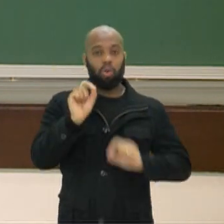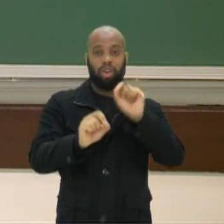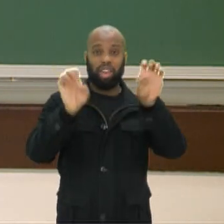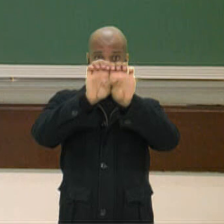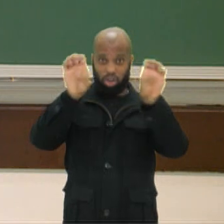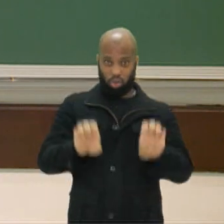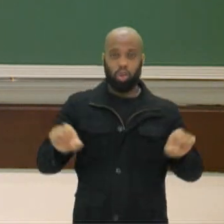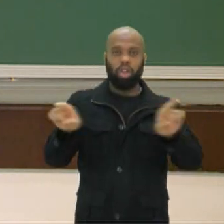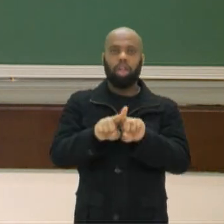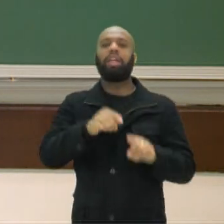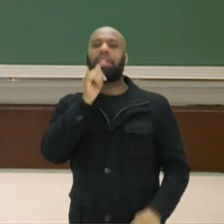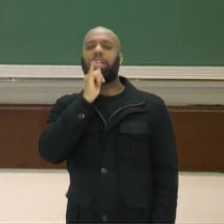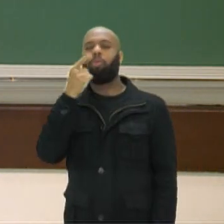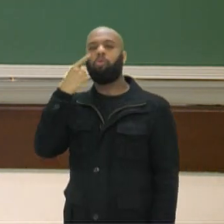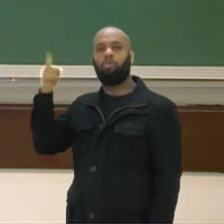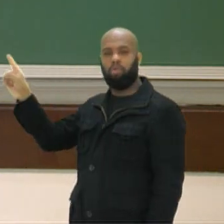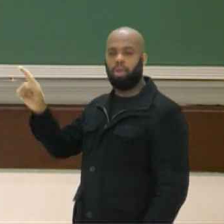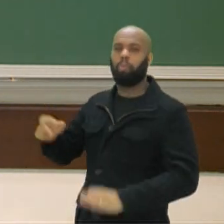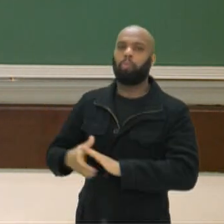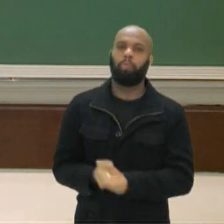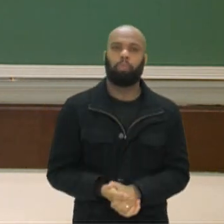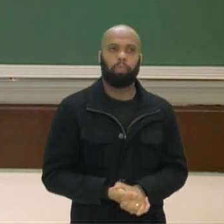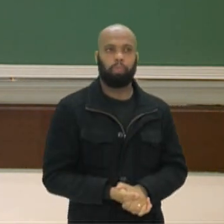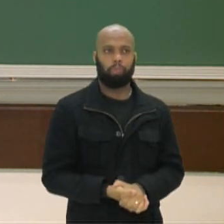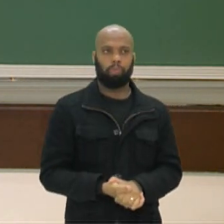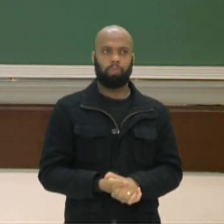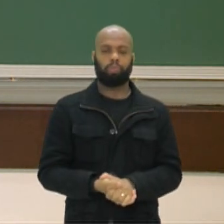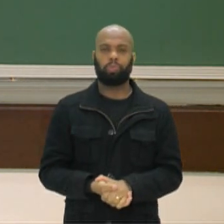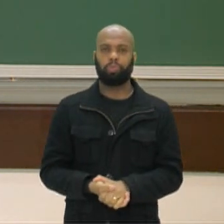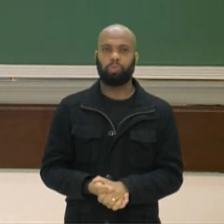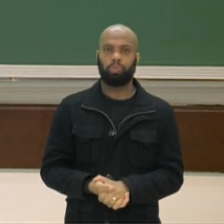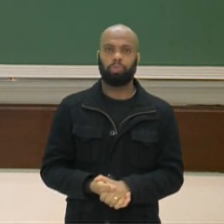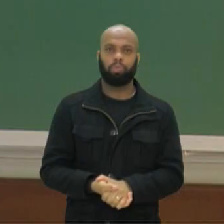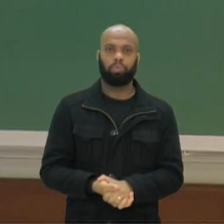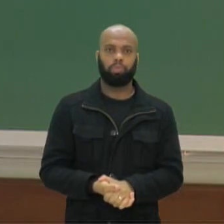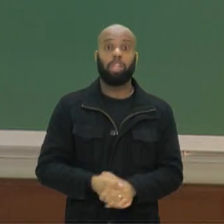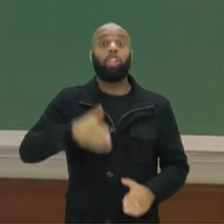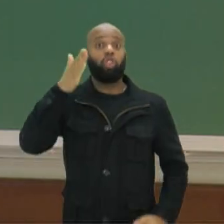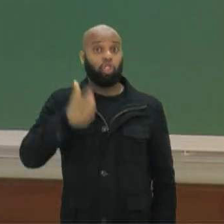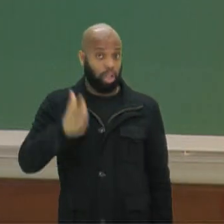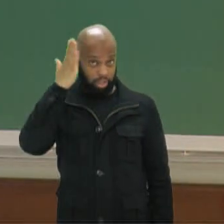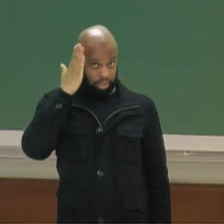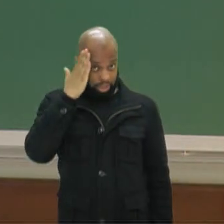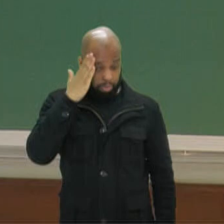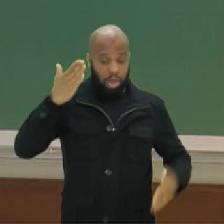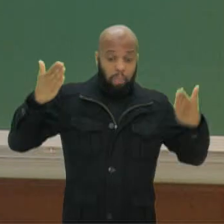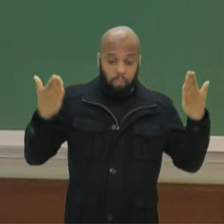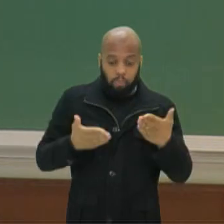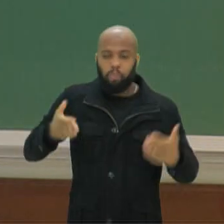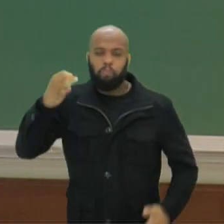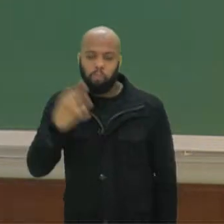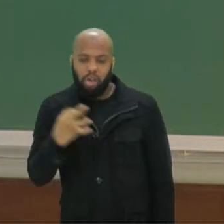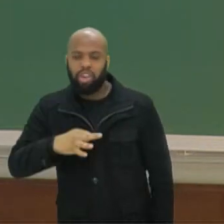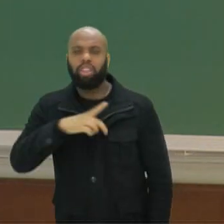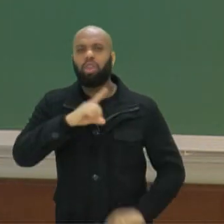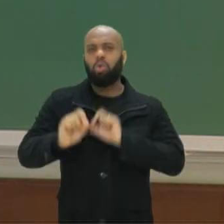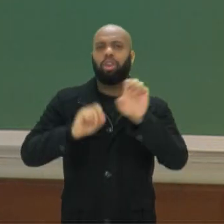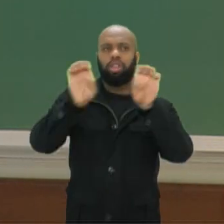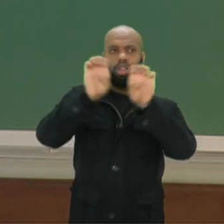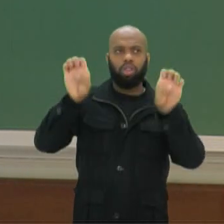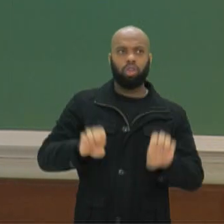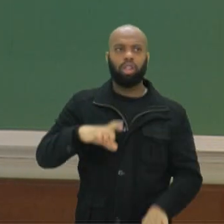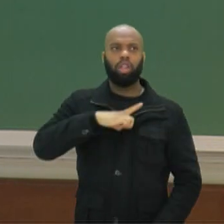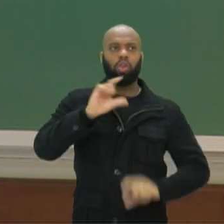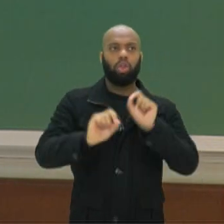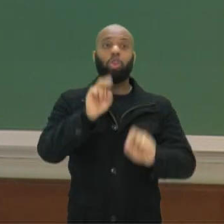os exemplos. Chequem comigo aqui, olha só. Nós sabemos que o presente perfeito, ele tem como estrutura o